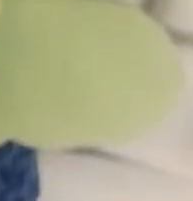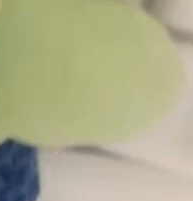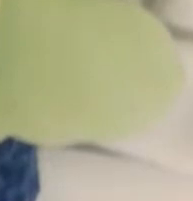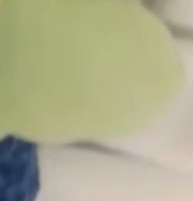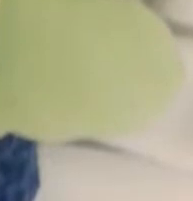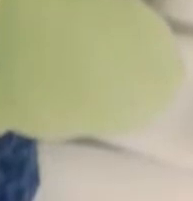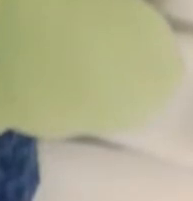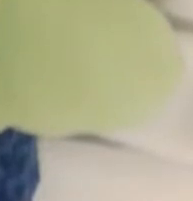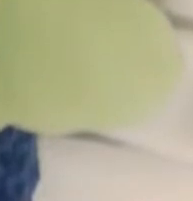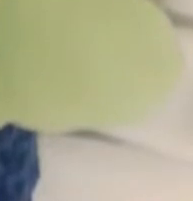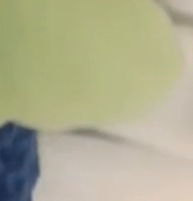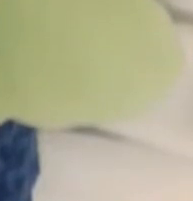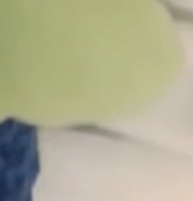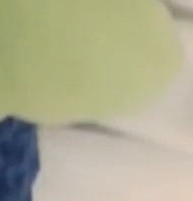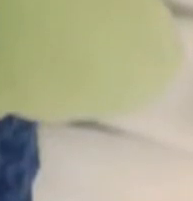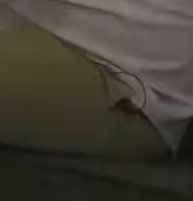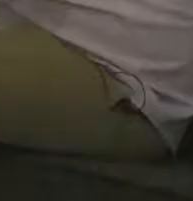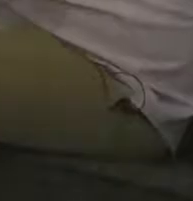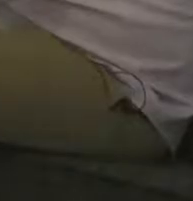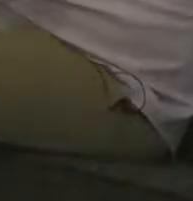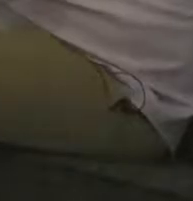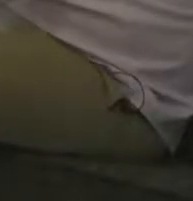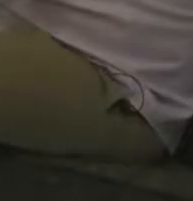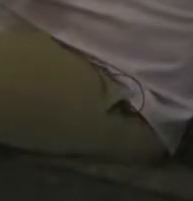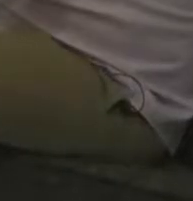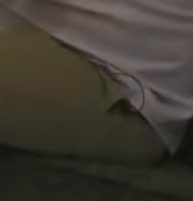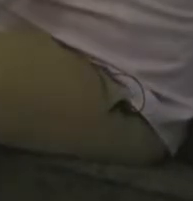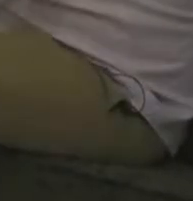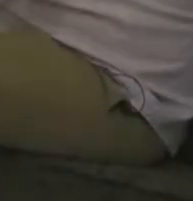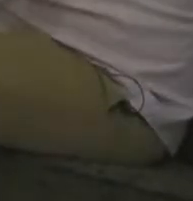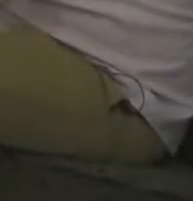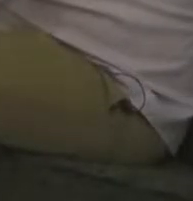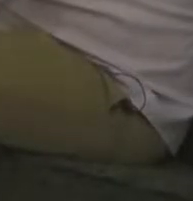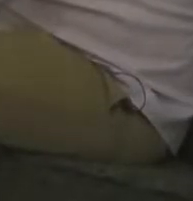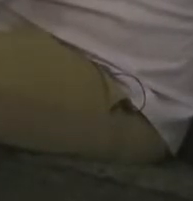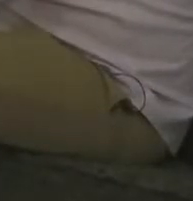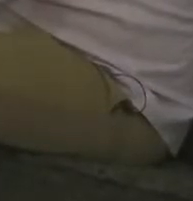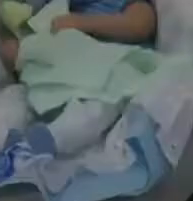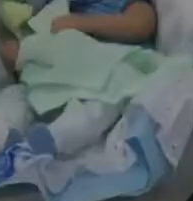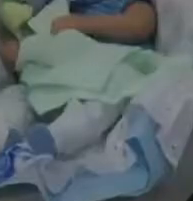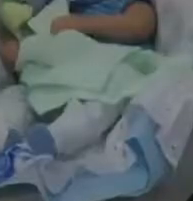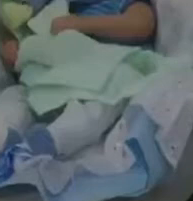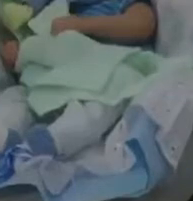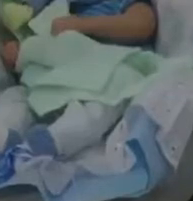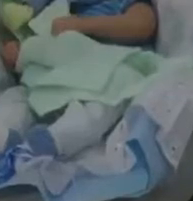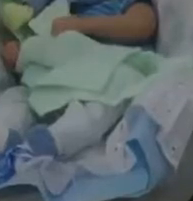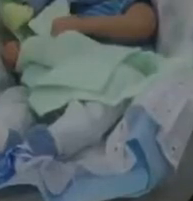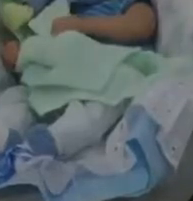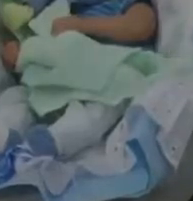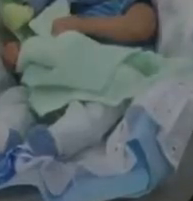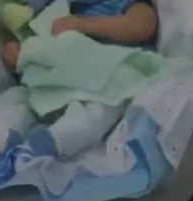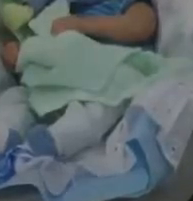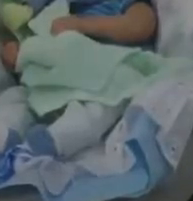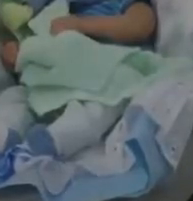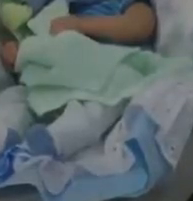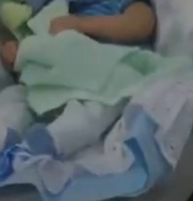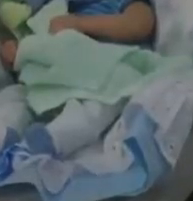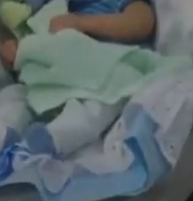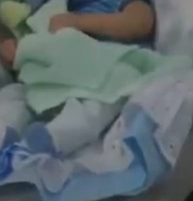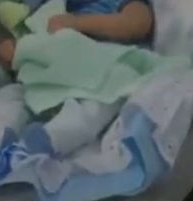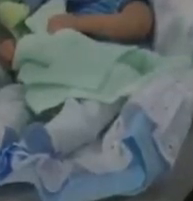extremo. Nascer chorando já é uma vitória. Quantos meses ele nasceu? 6 meses e meio. Cheguei lá e encontrei a mãe do